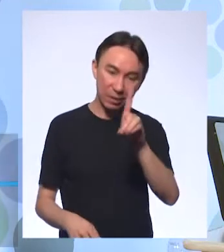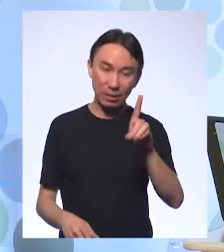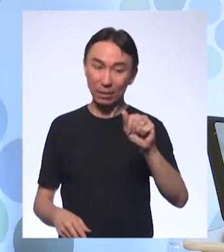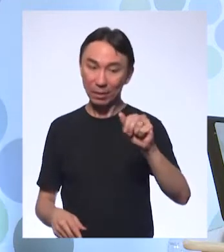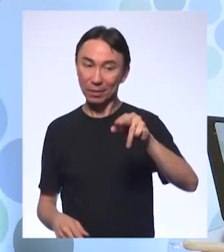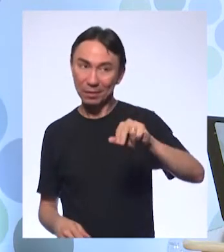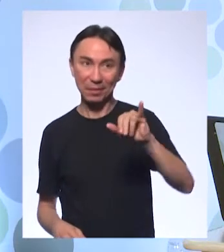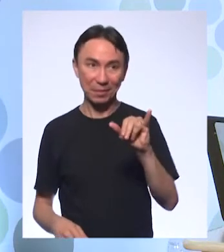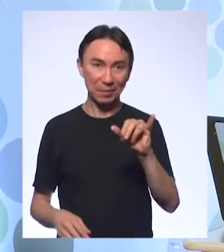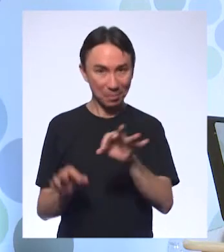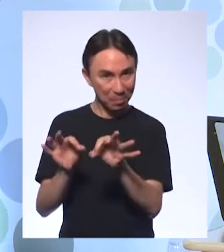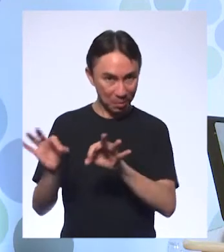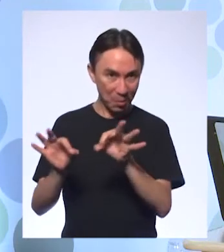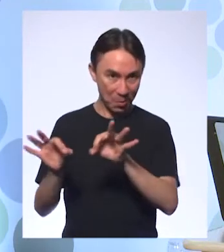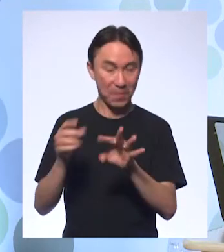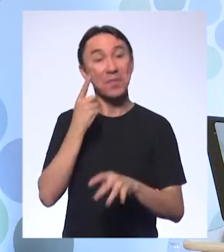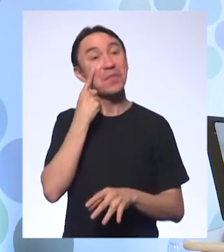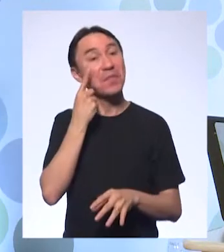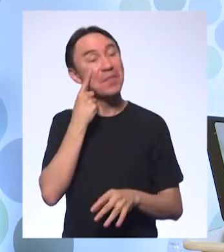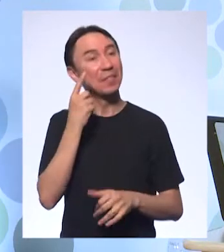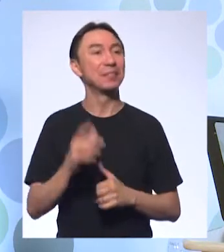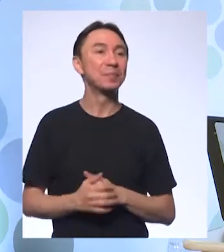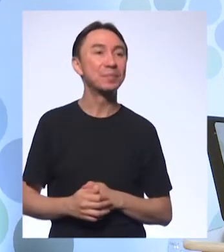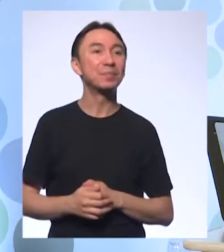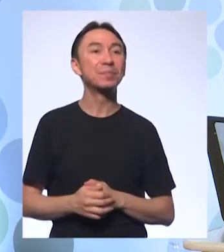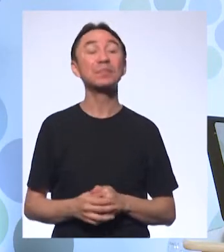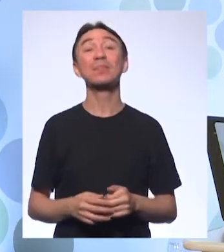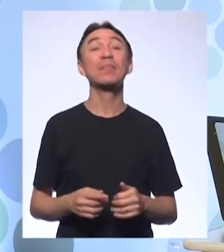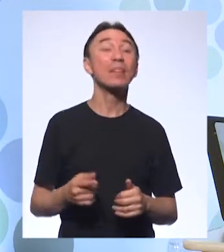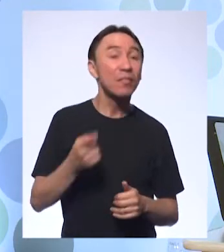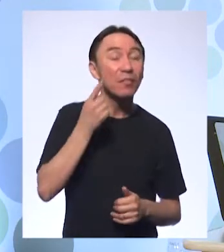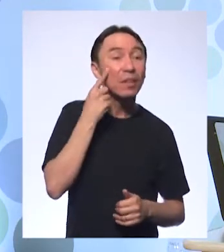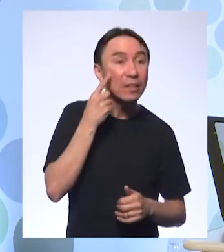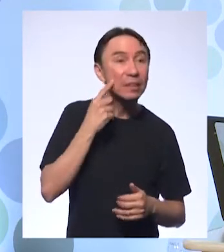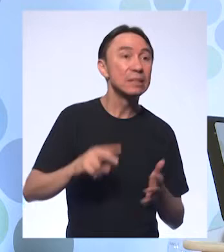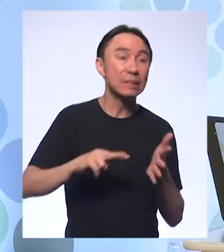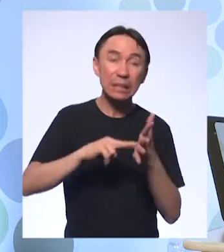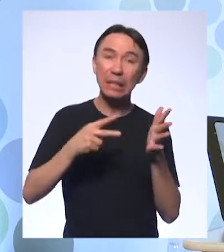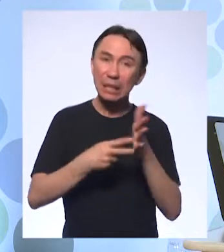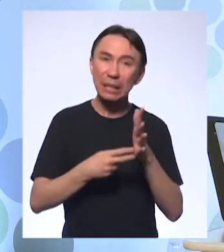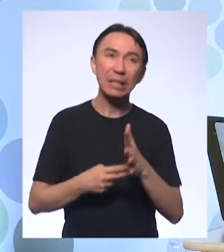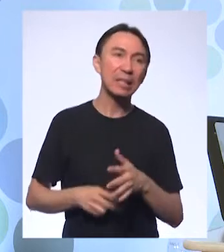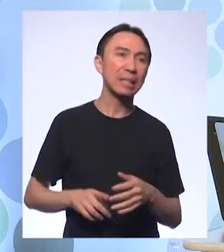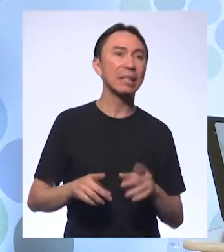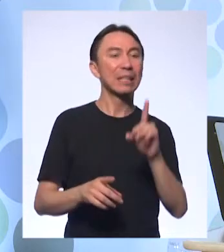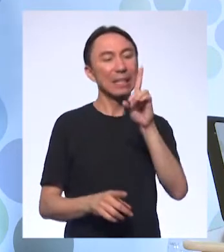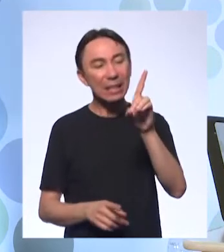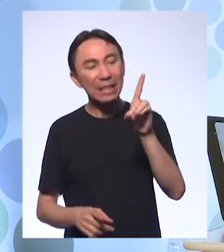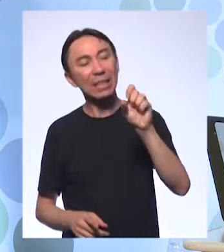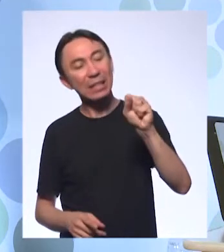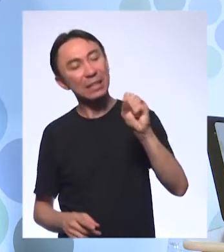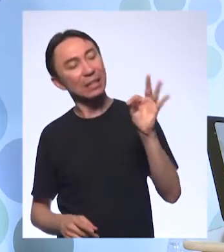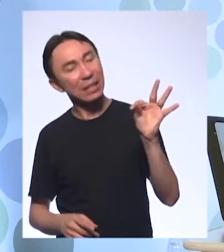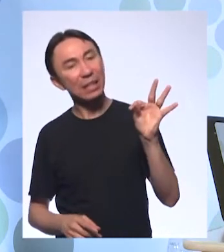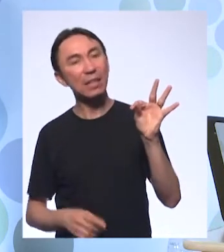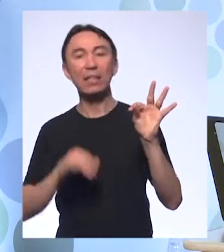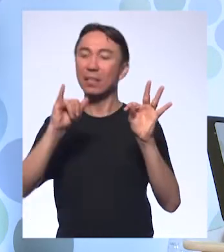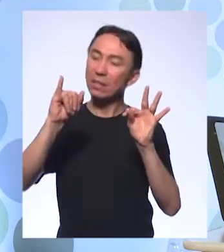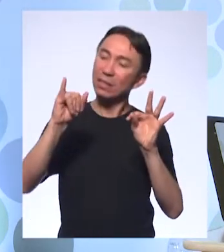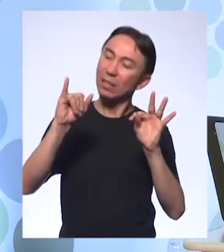nós. Primeiro, vamos ver aí o que significa, né, DST e IST,